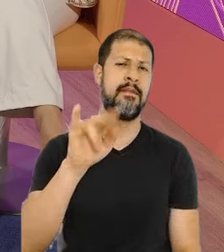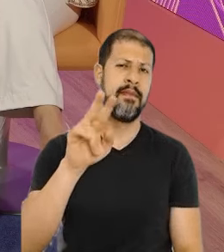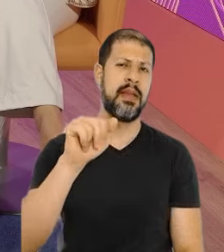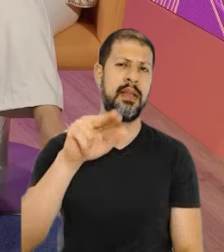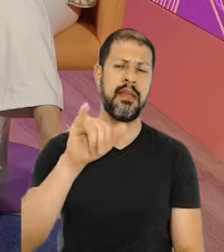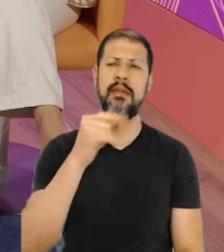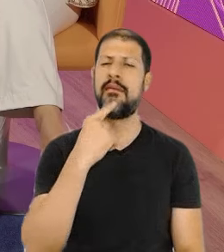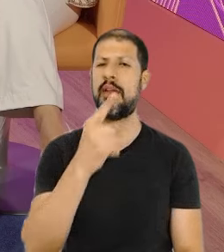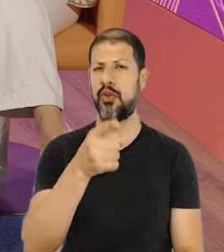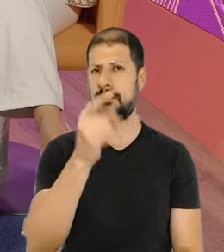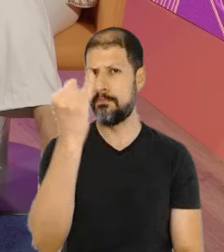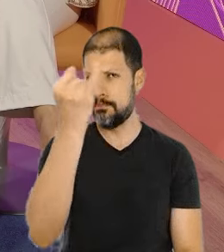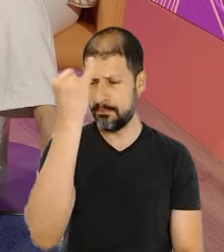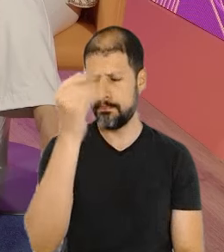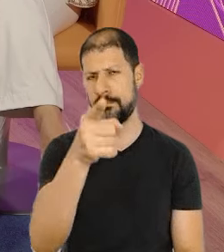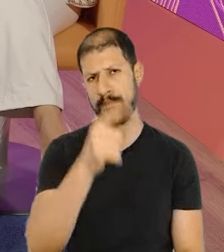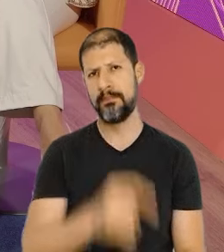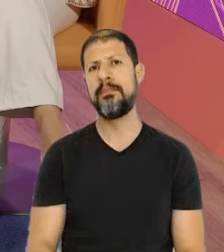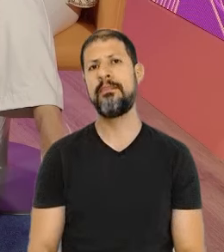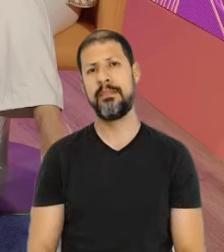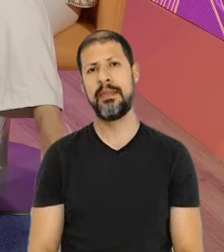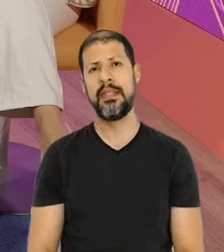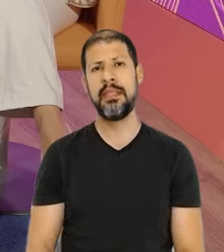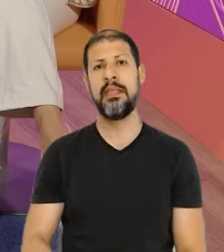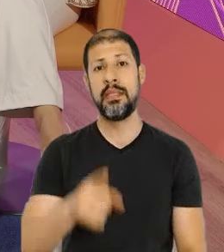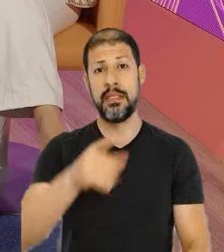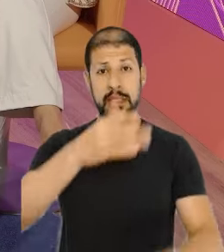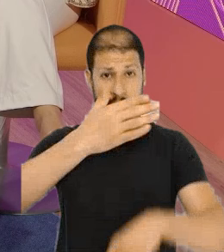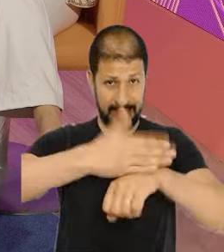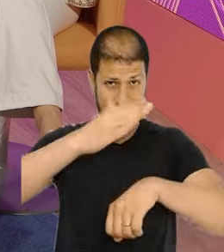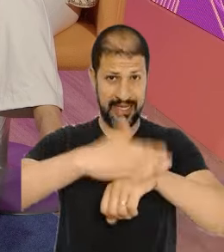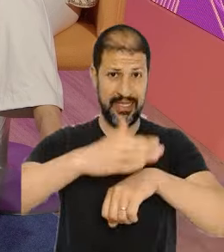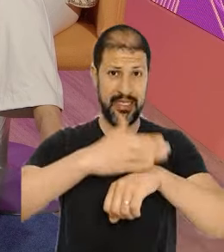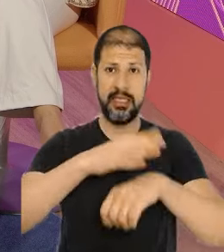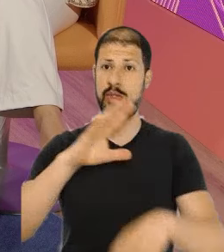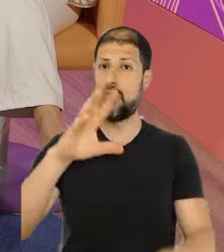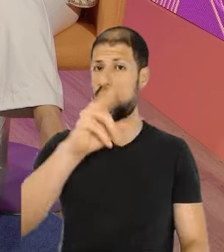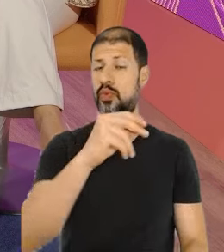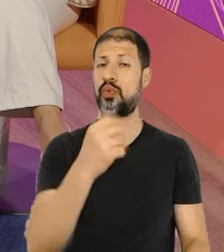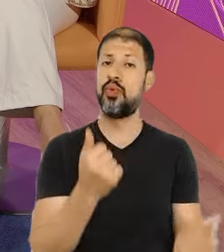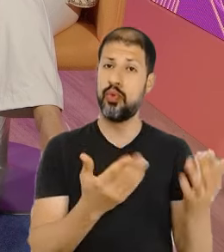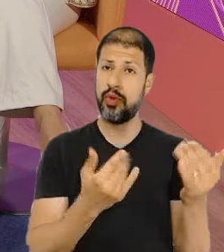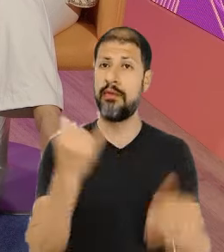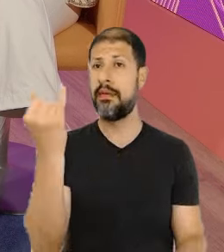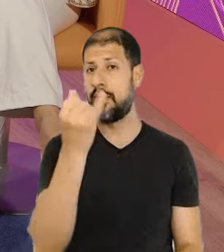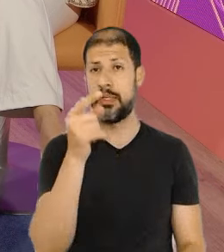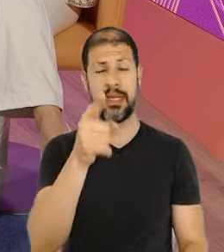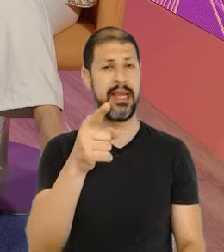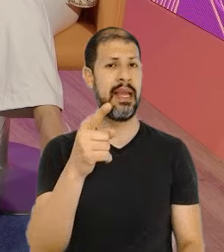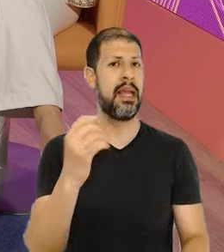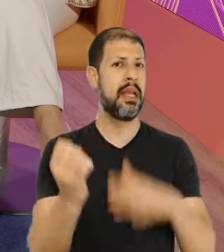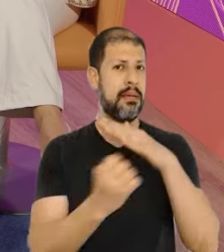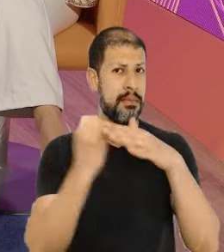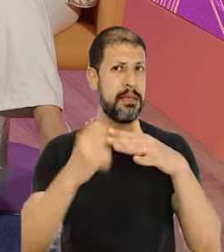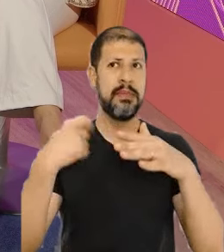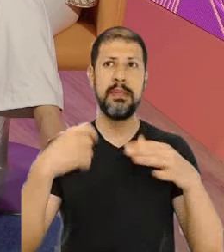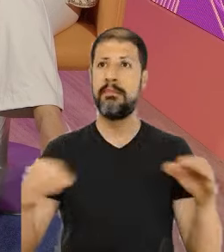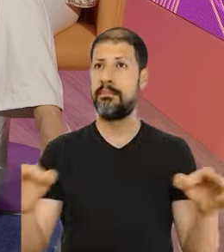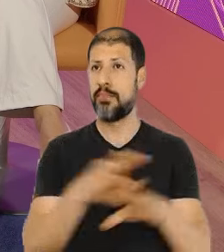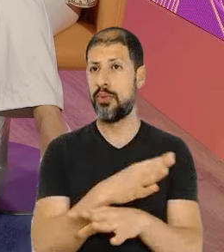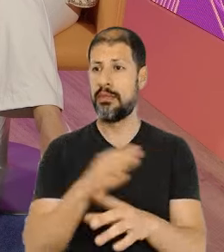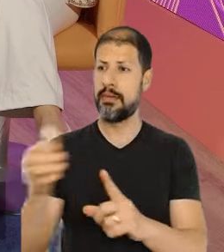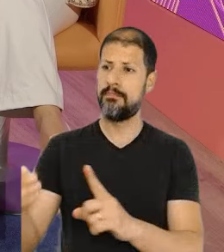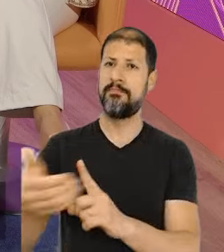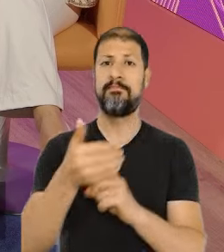colocou esse ponto muito importante além da capacitação do jovem é importante que essa empresa esteja preparado para